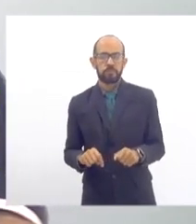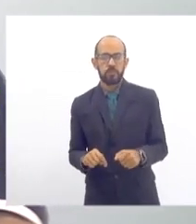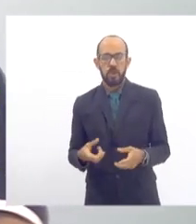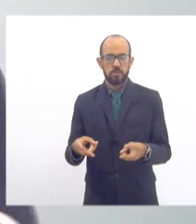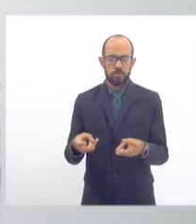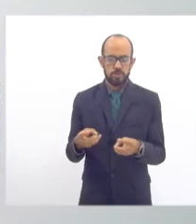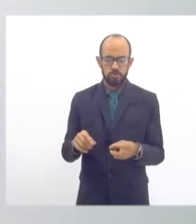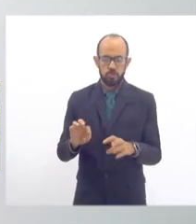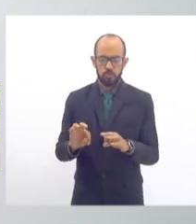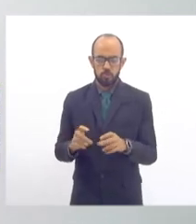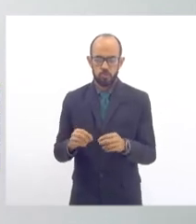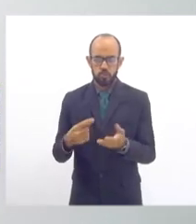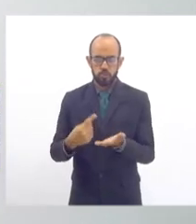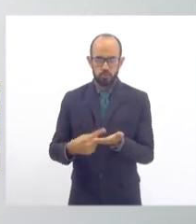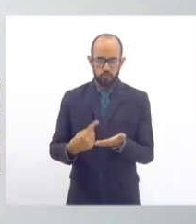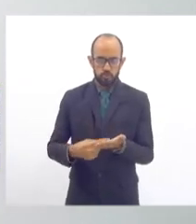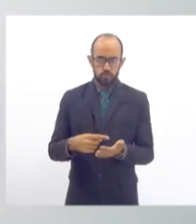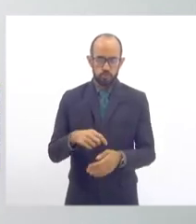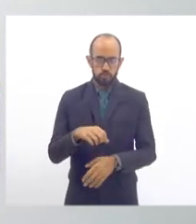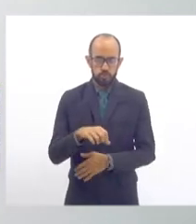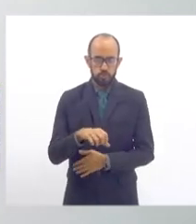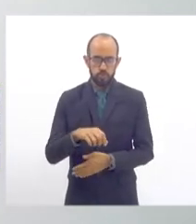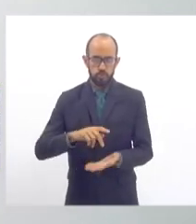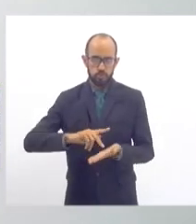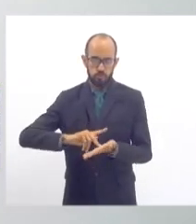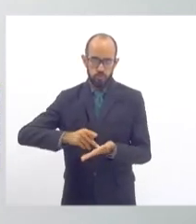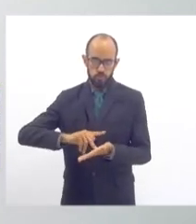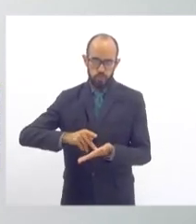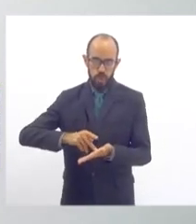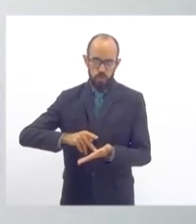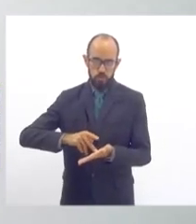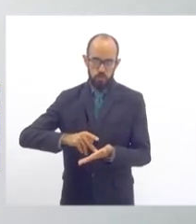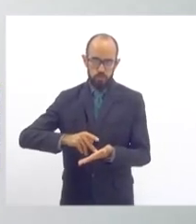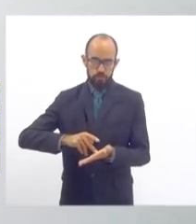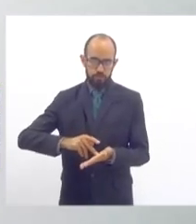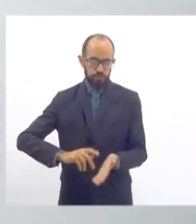Sindetran. E em três